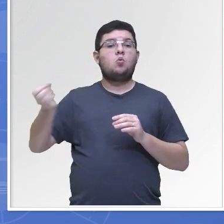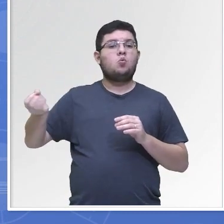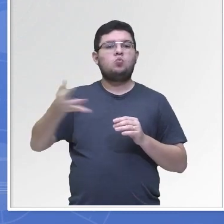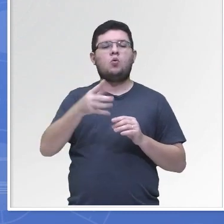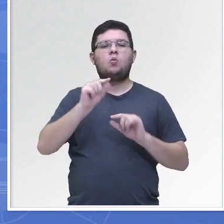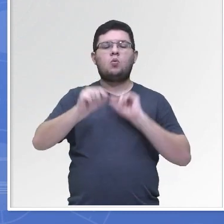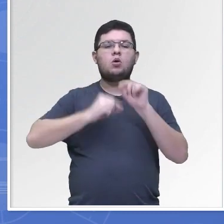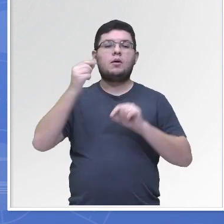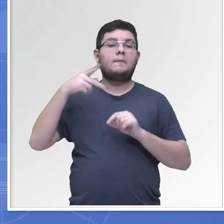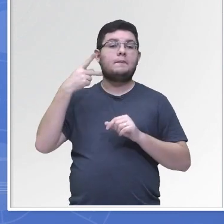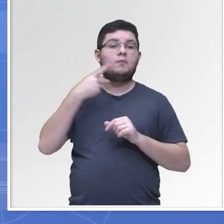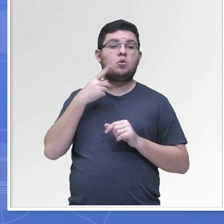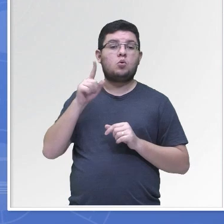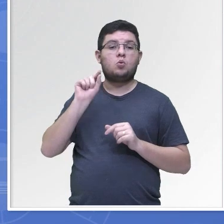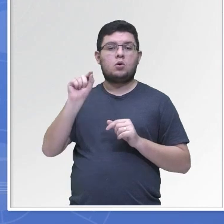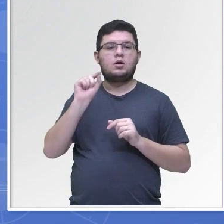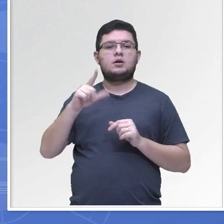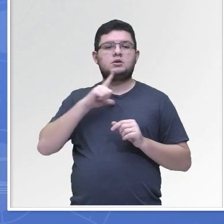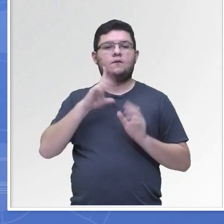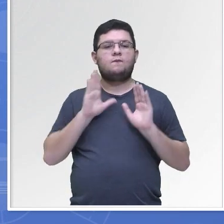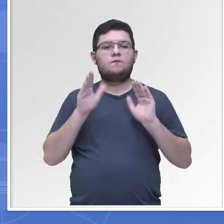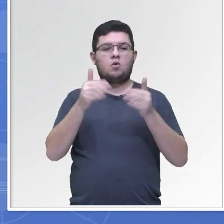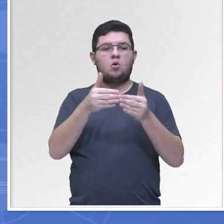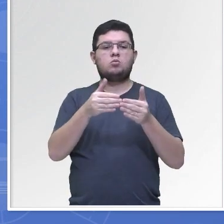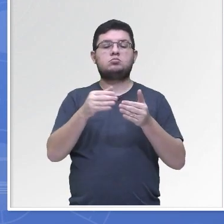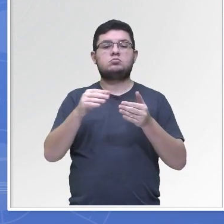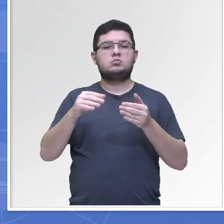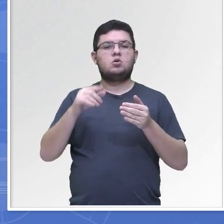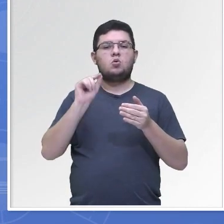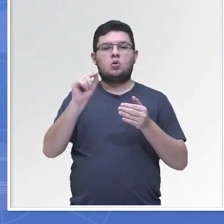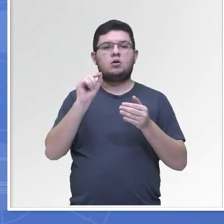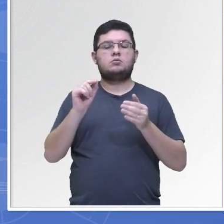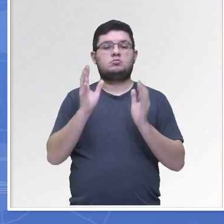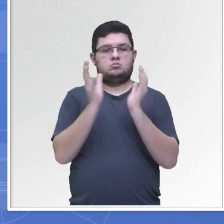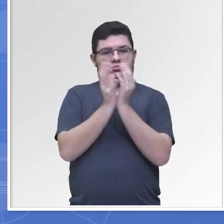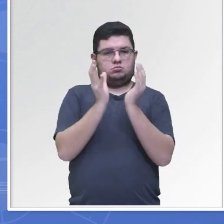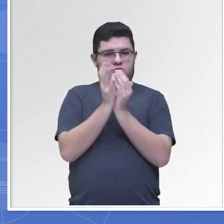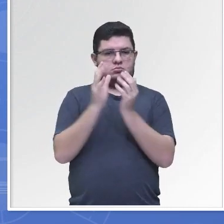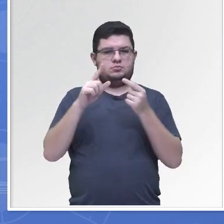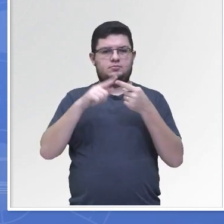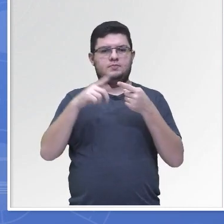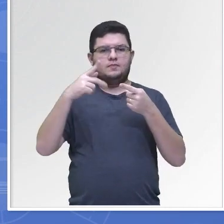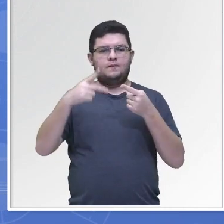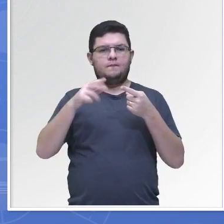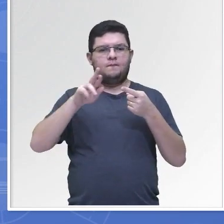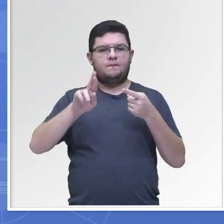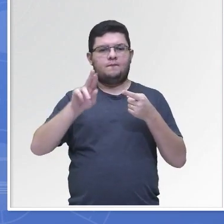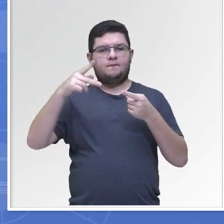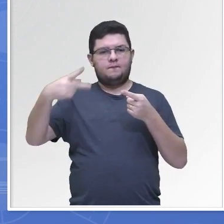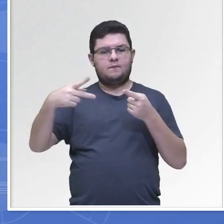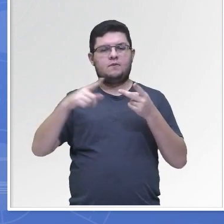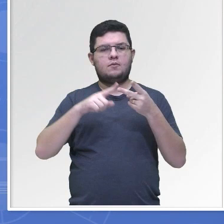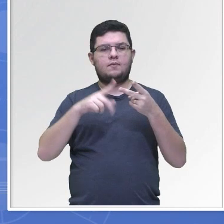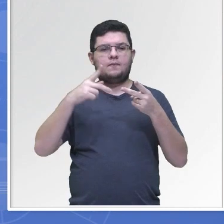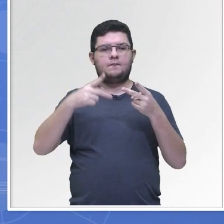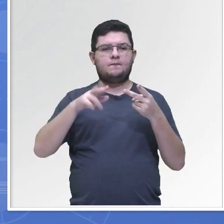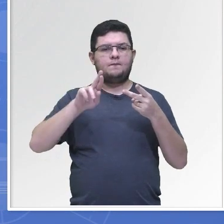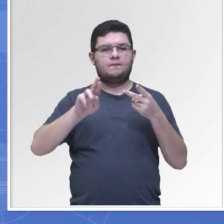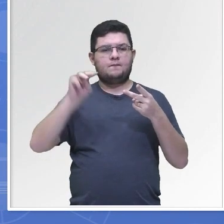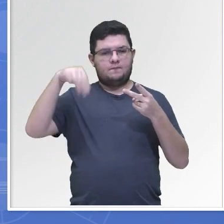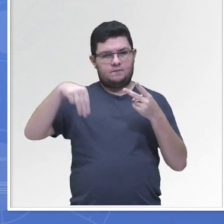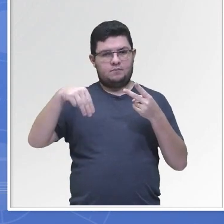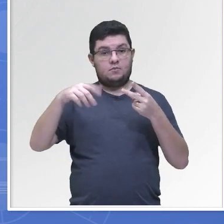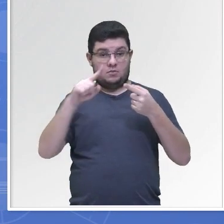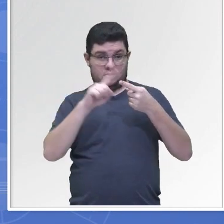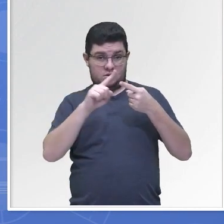ficou muito definida em 2 partidos. O PRP, Partido Republicano Paulista, e o PRM, Partido Republicano Mineiro. A partir